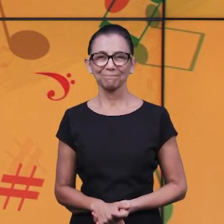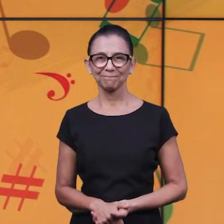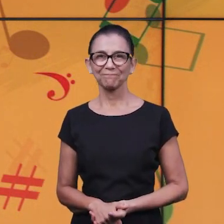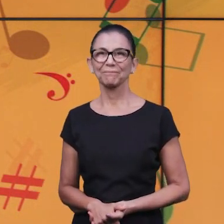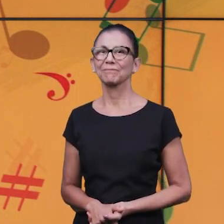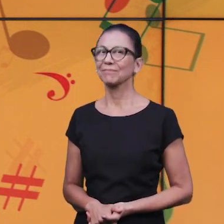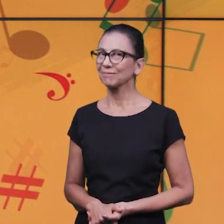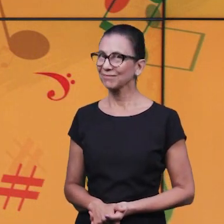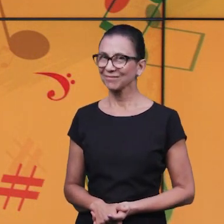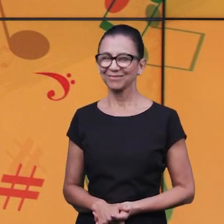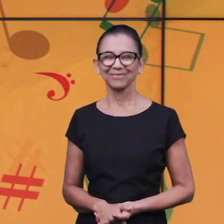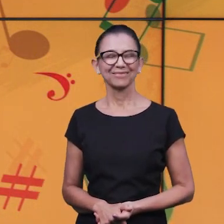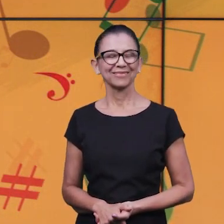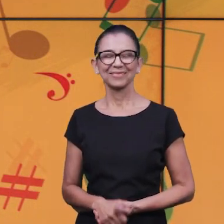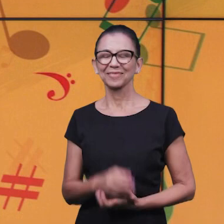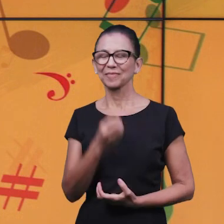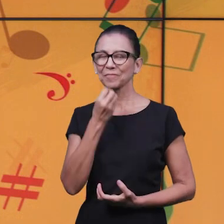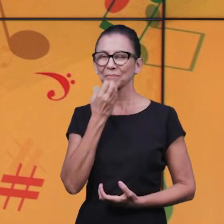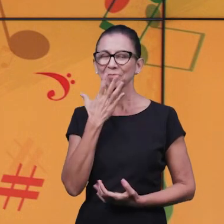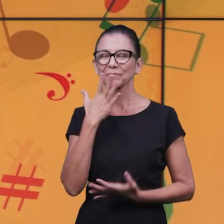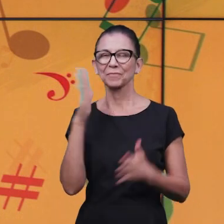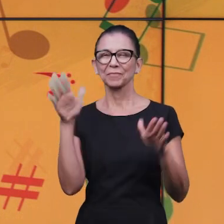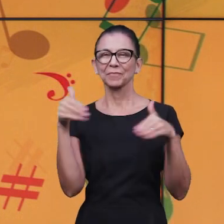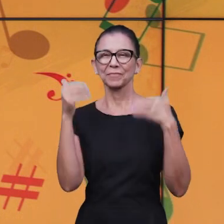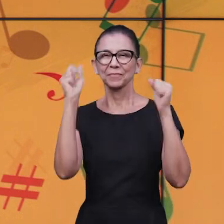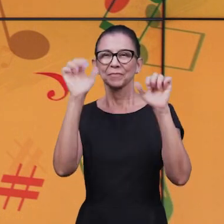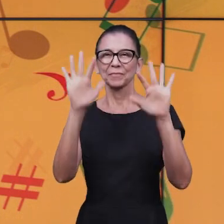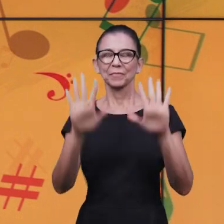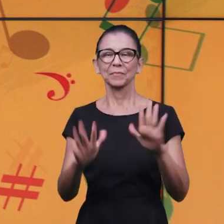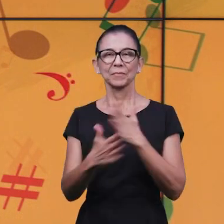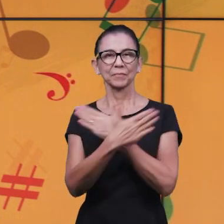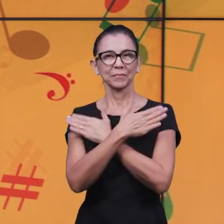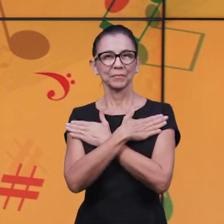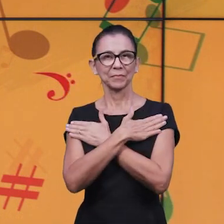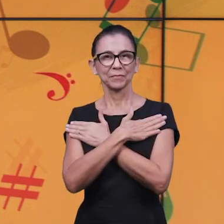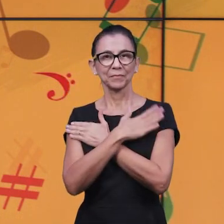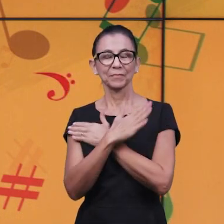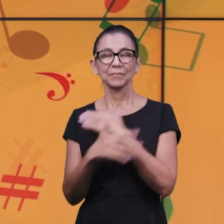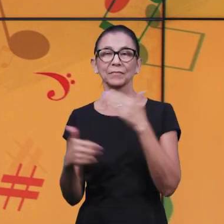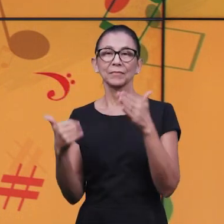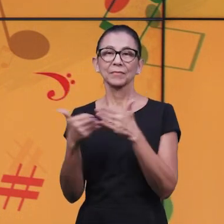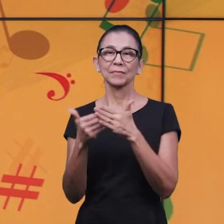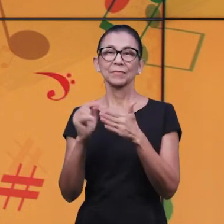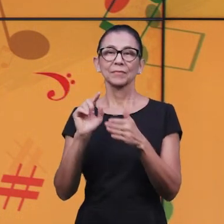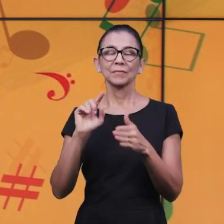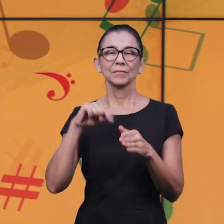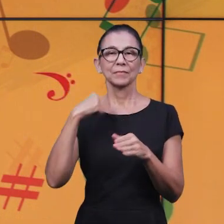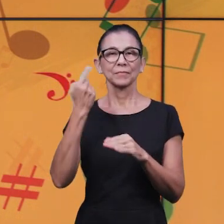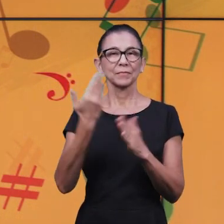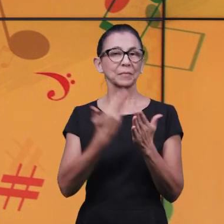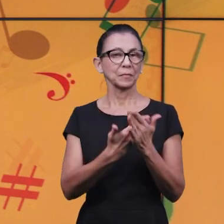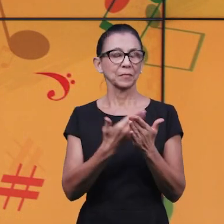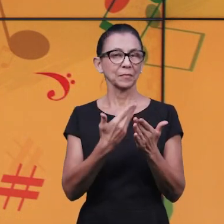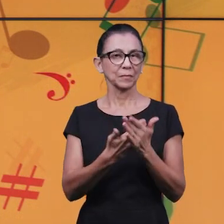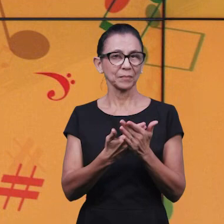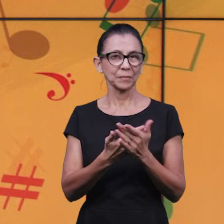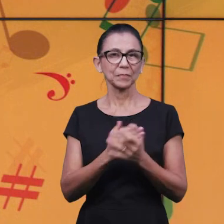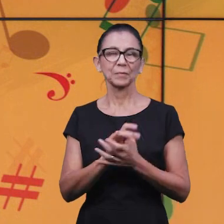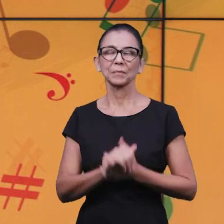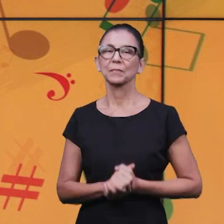contato@radiomanaim.com.br e será uma grande bênção para todos nós. Um abraço, até a próxima aula e já pode